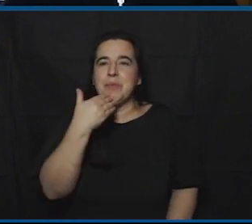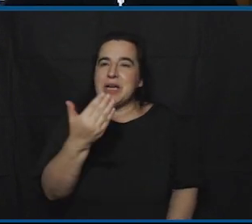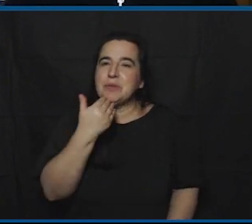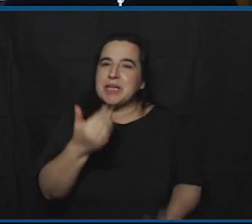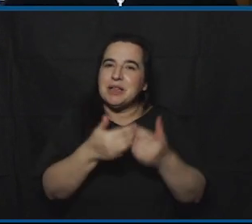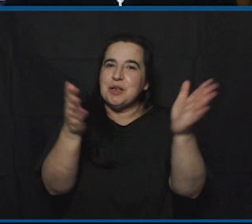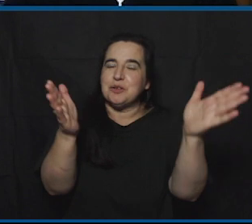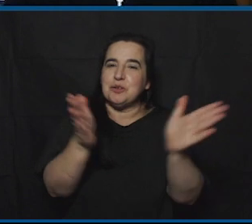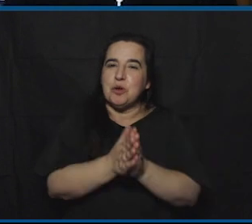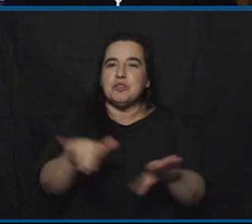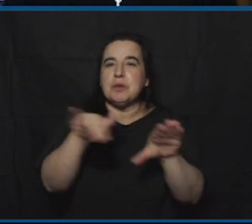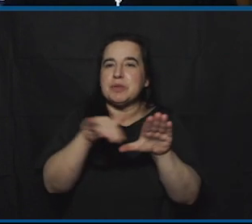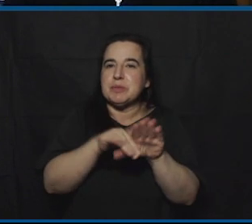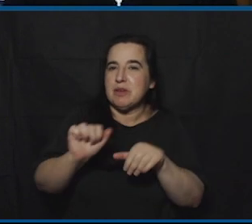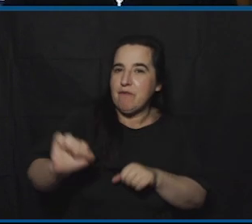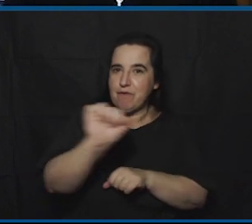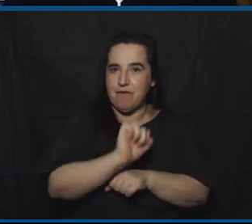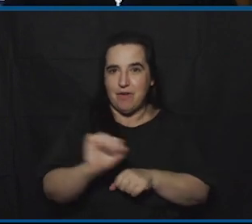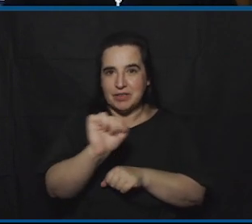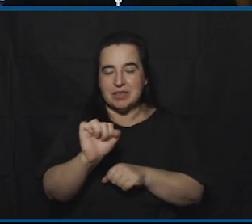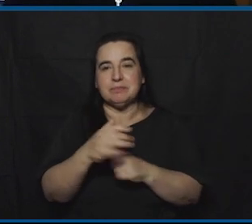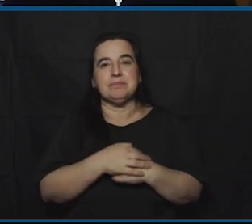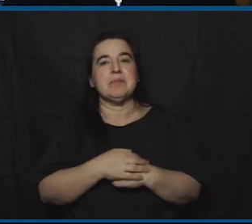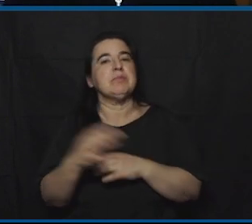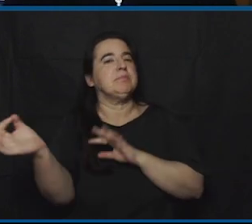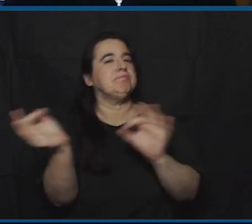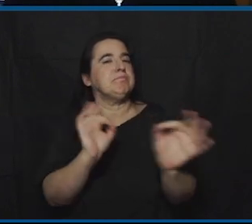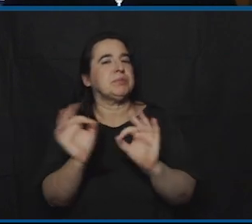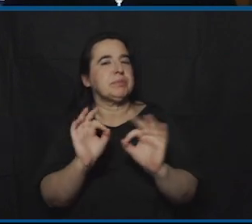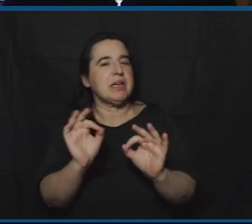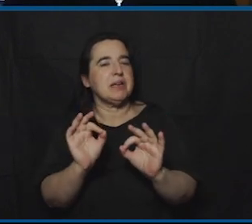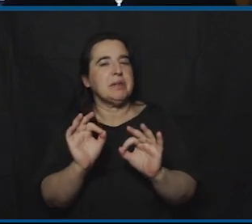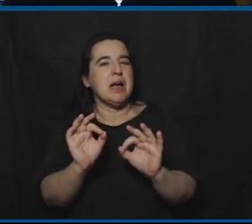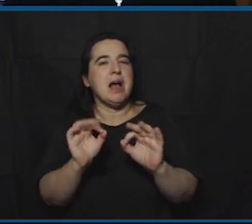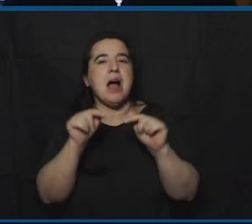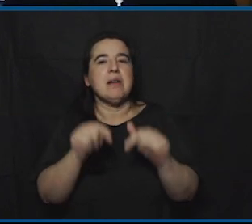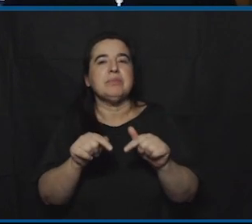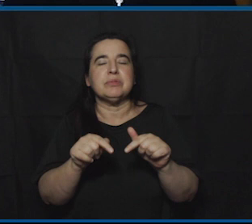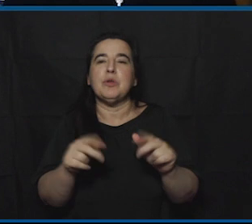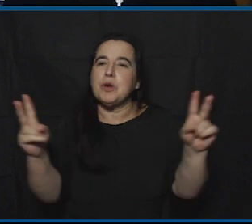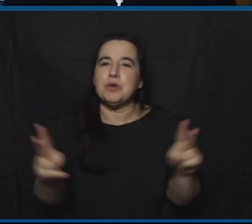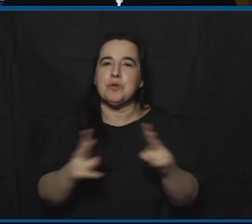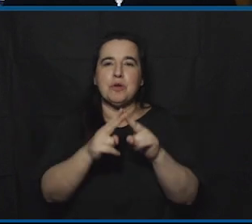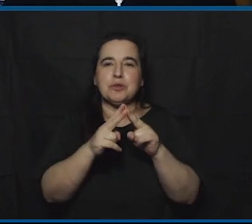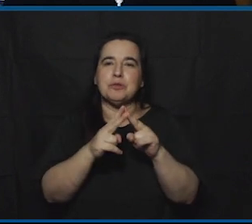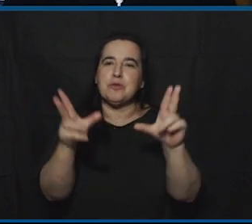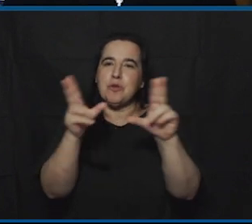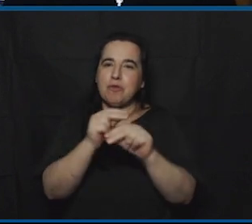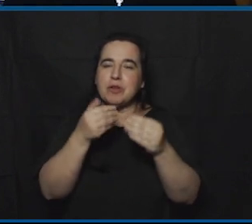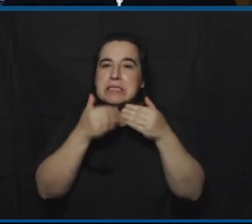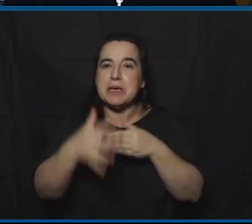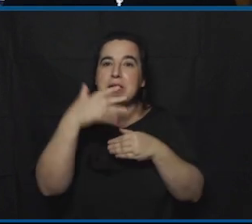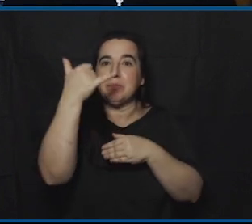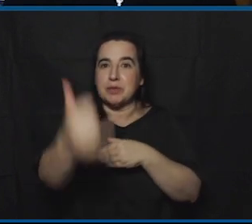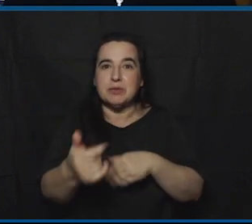Muito obrigado a todos pela vossa participação. Vamos preparar então para podermos ter aqui um novo encontro na próxima semana, à